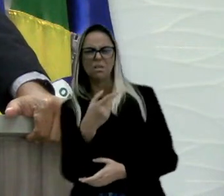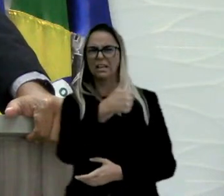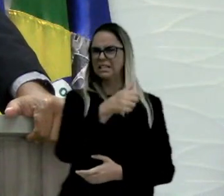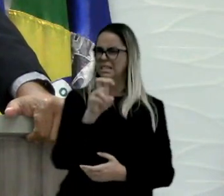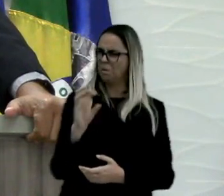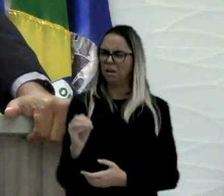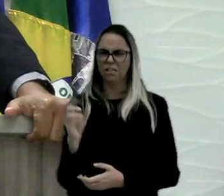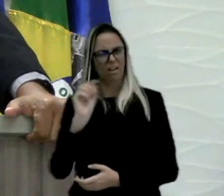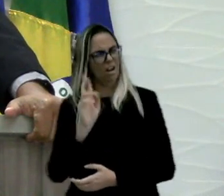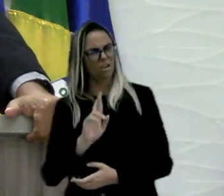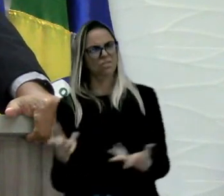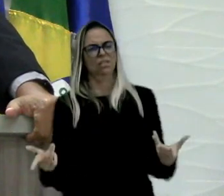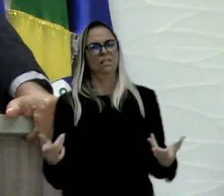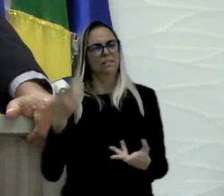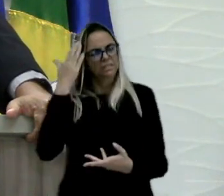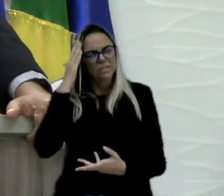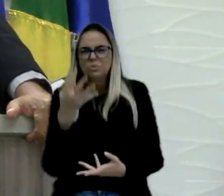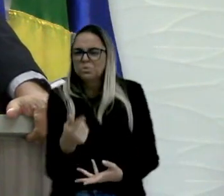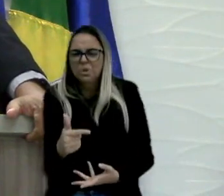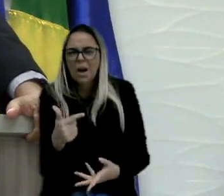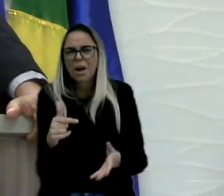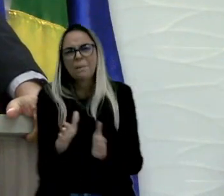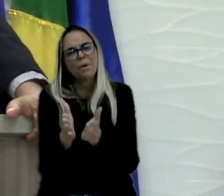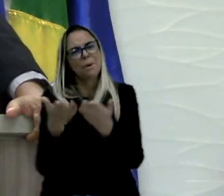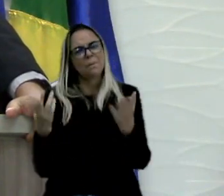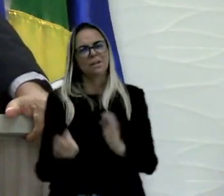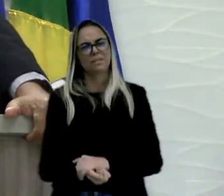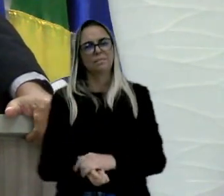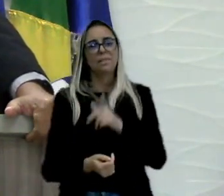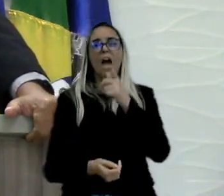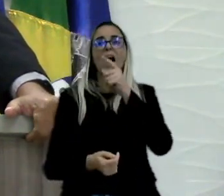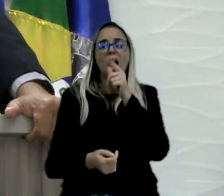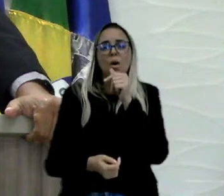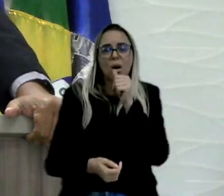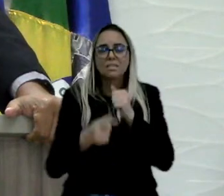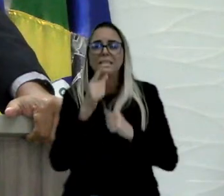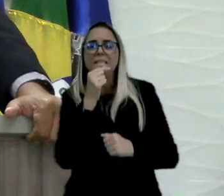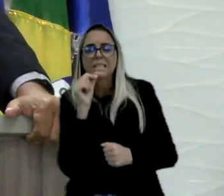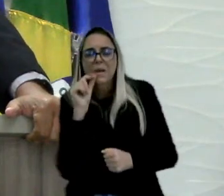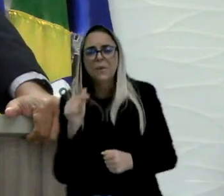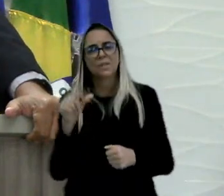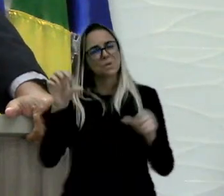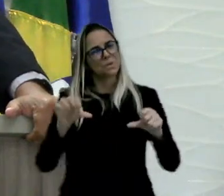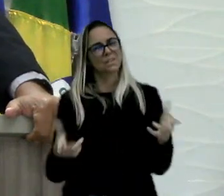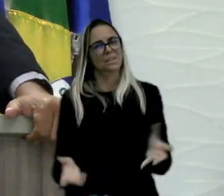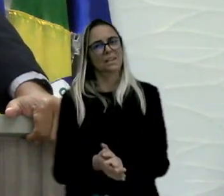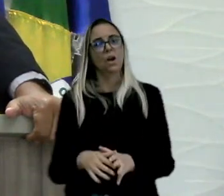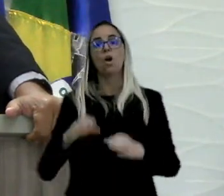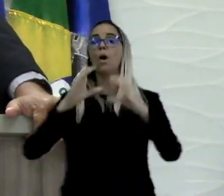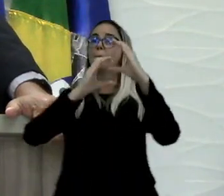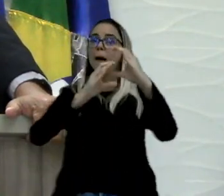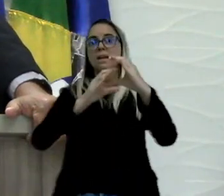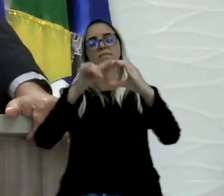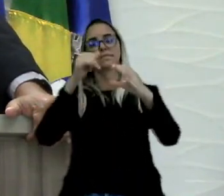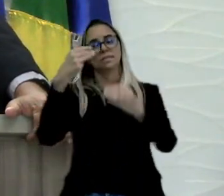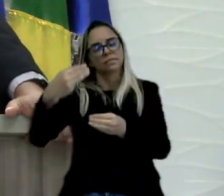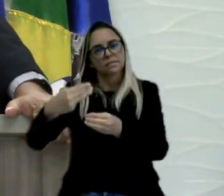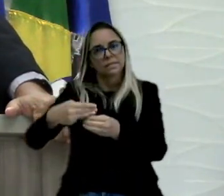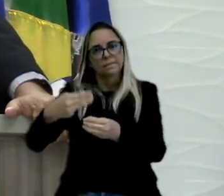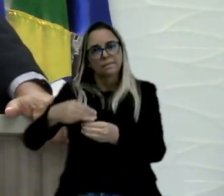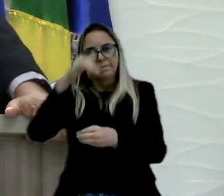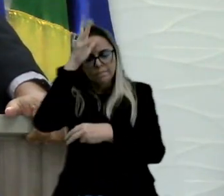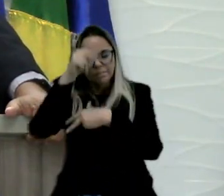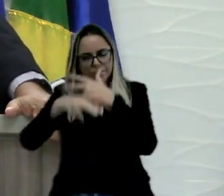ter condições né e água salgada enquanto isso vossa excelência copesa do município tá saindo